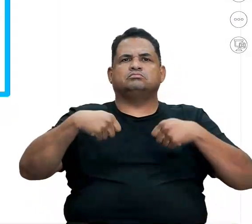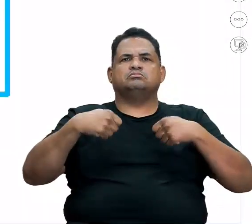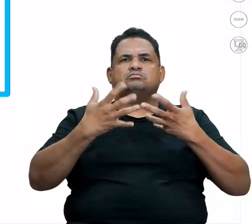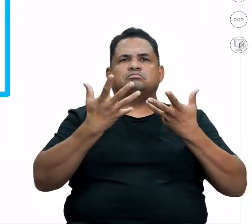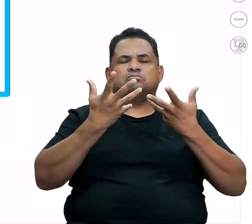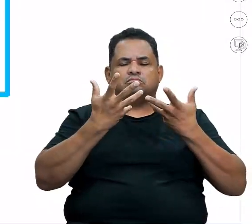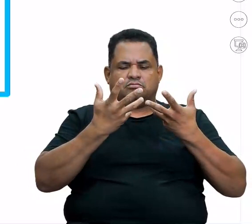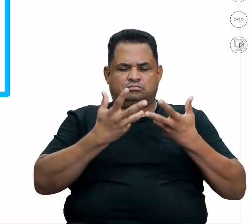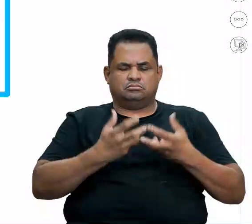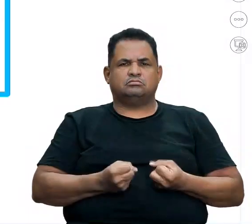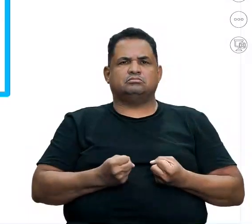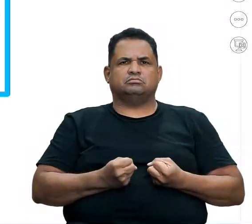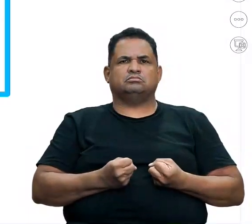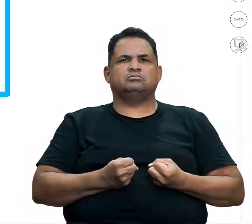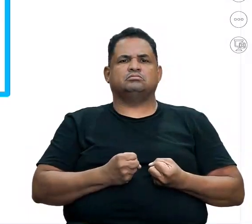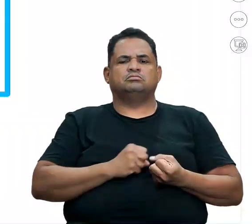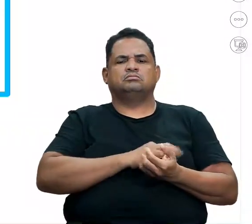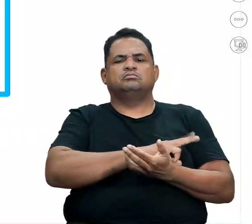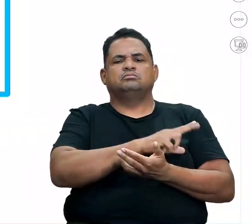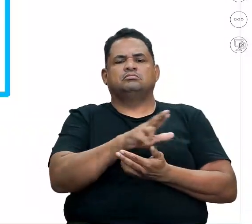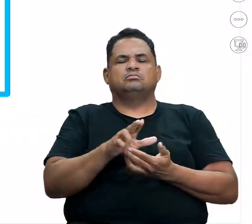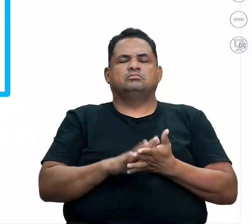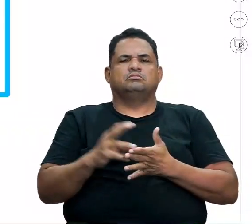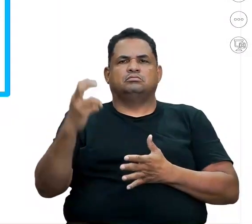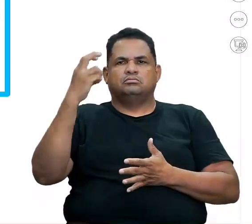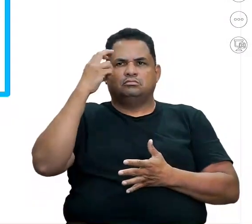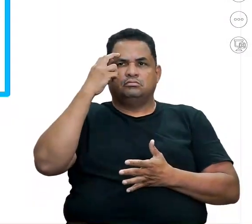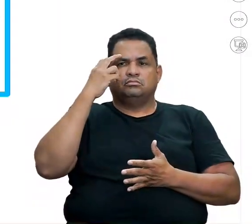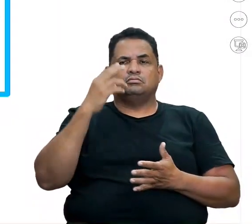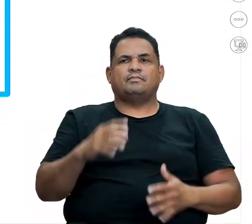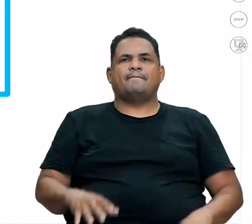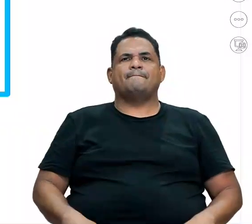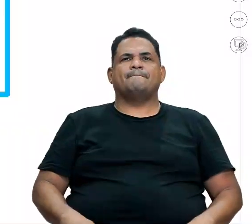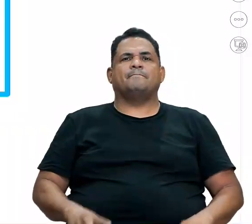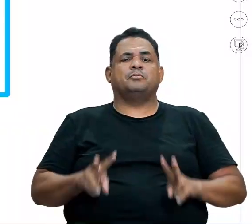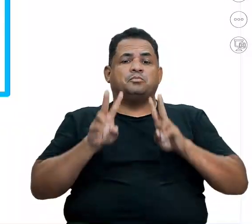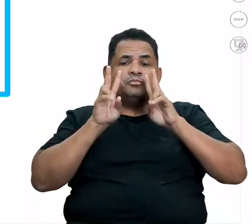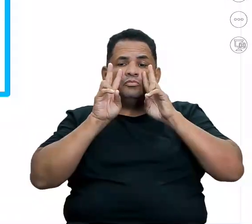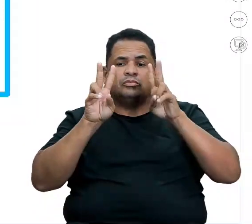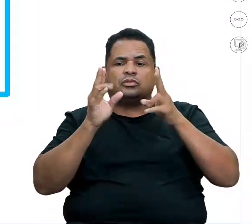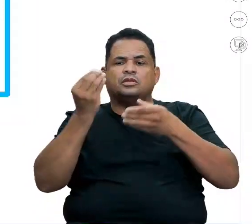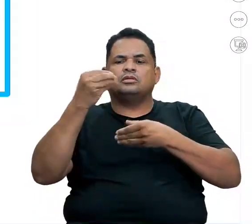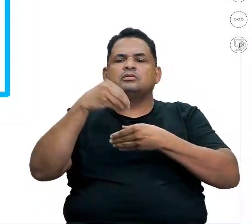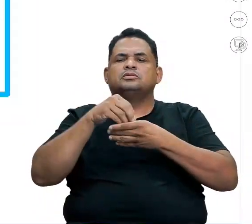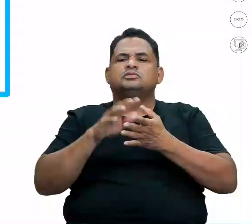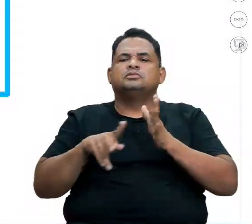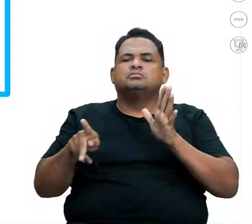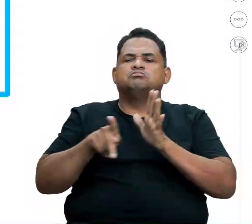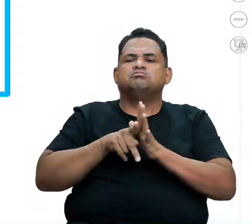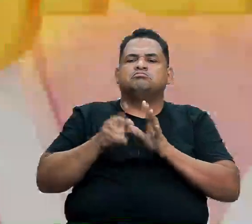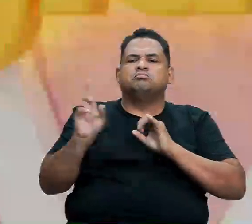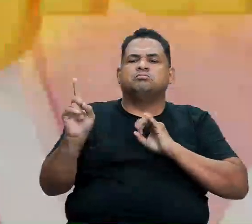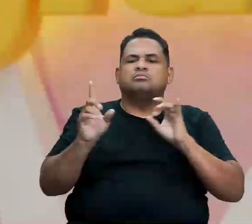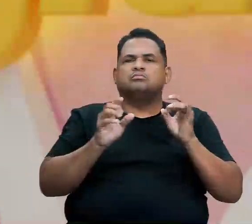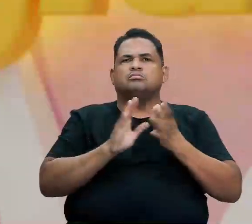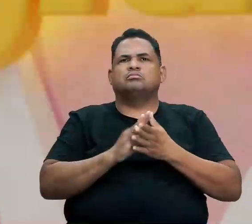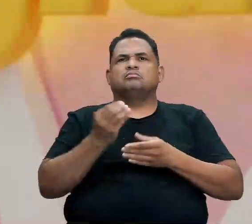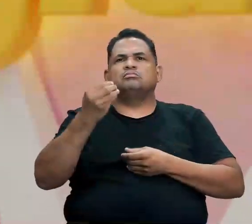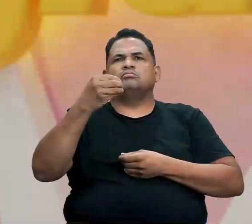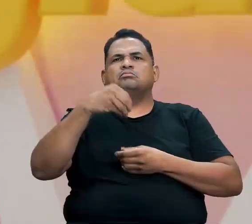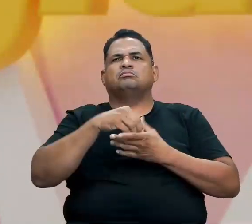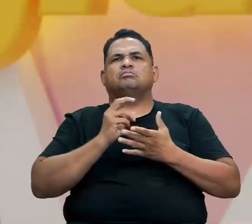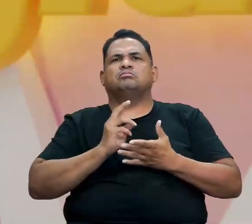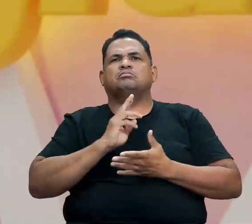permite a aceitação da diversidade cultural. É olhar o outro dentro da sua particularidade, dentro de um